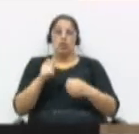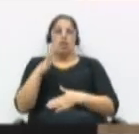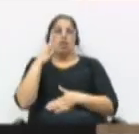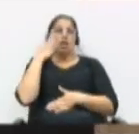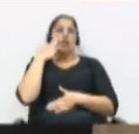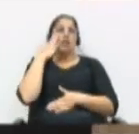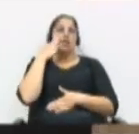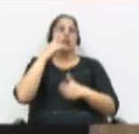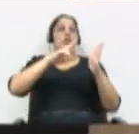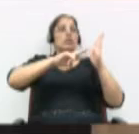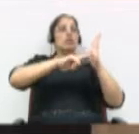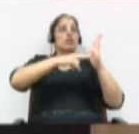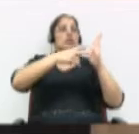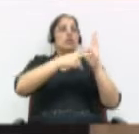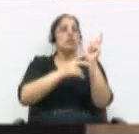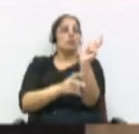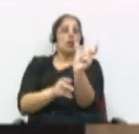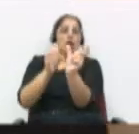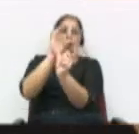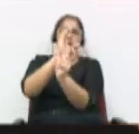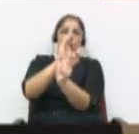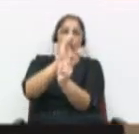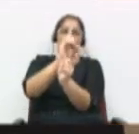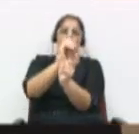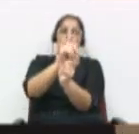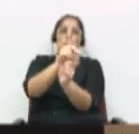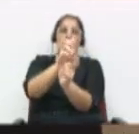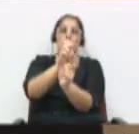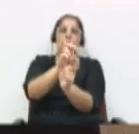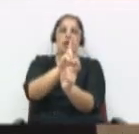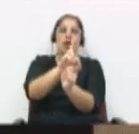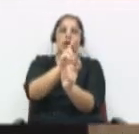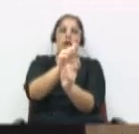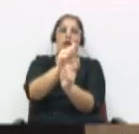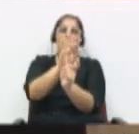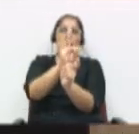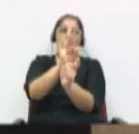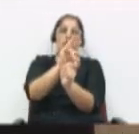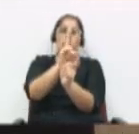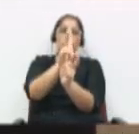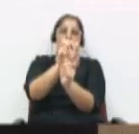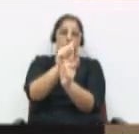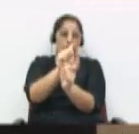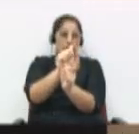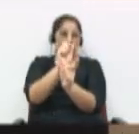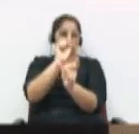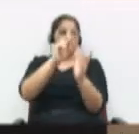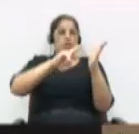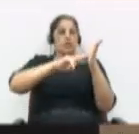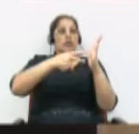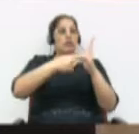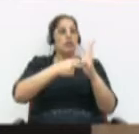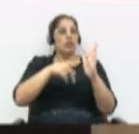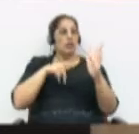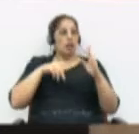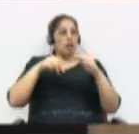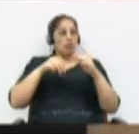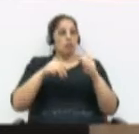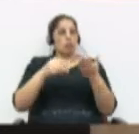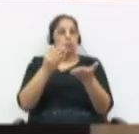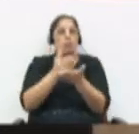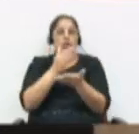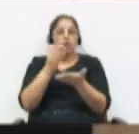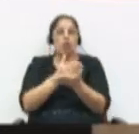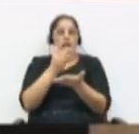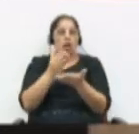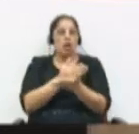o que é cooperativa, dar uma olhada na lei de cooperativa. A Coabitare hoje, ela segue uma cartilha do Ministério Público, para